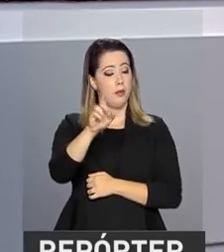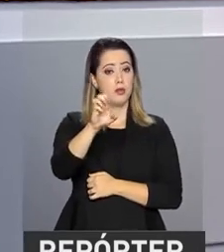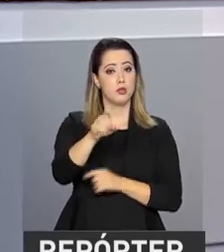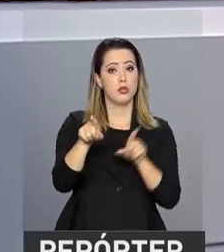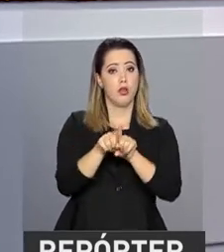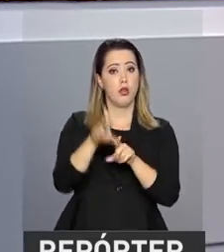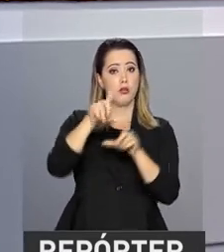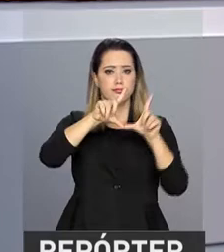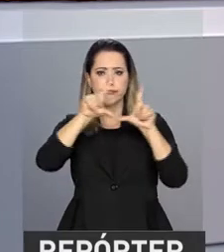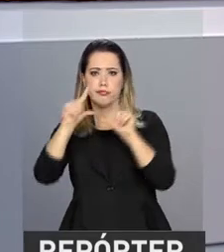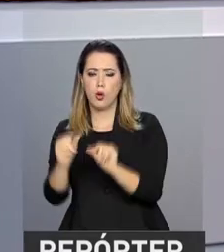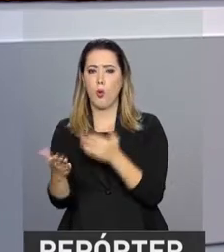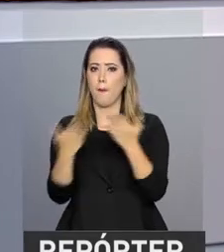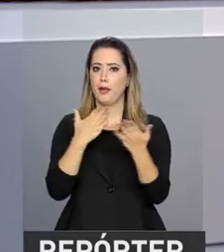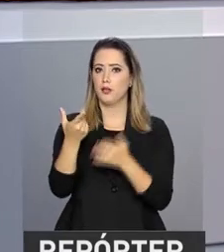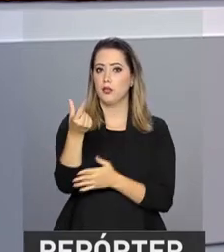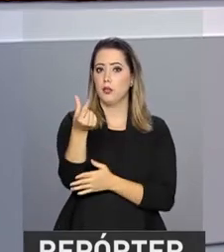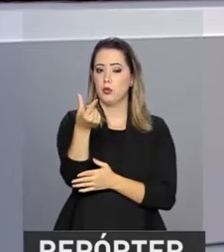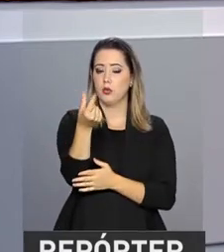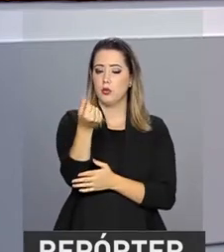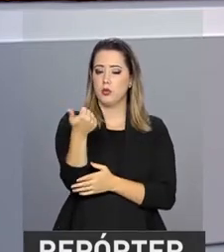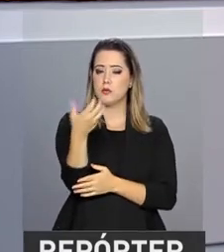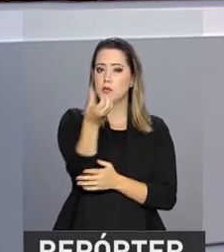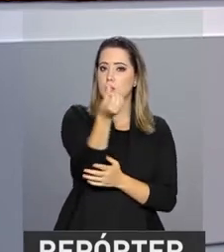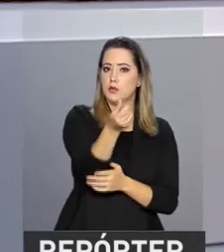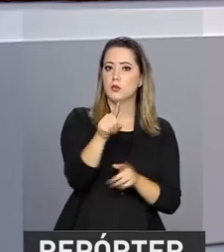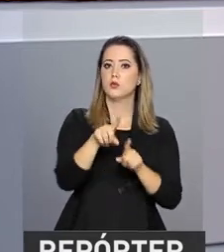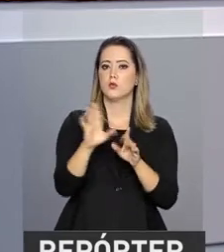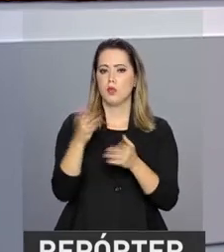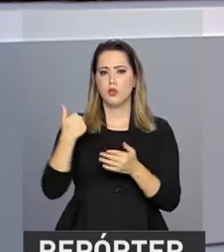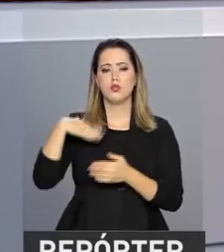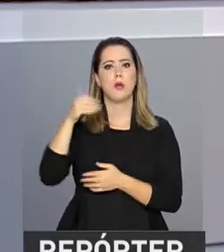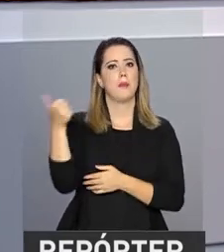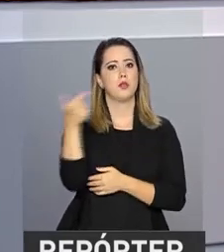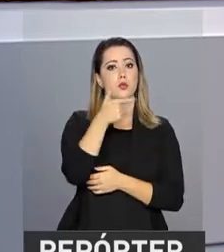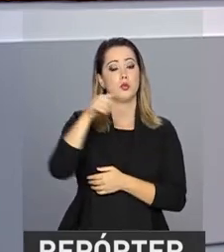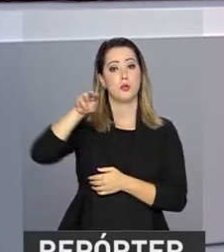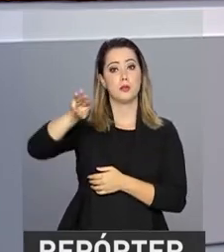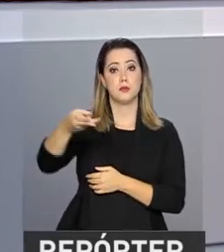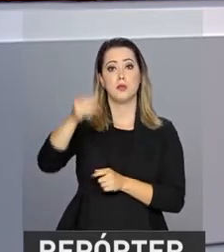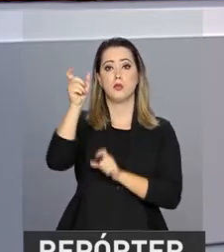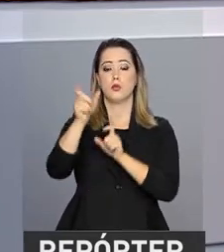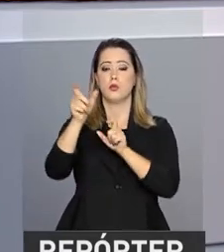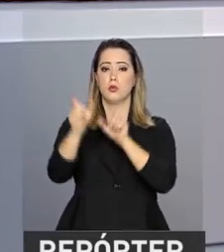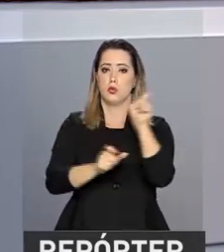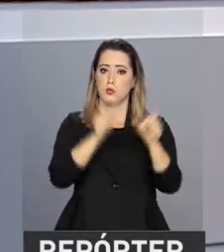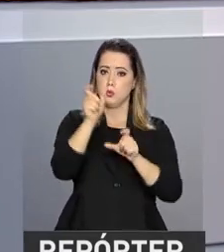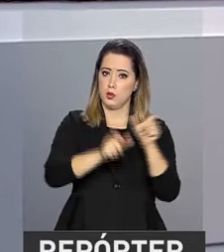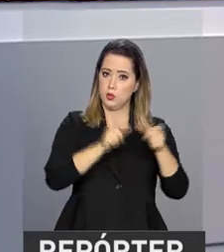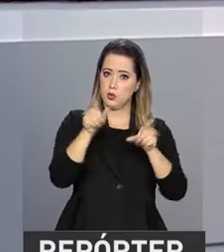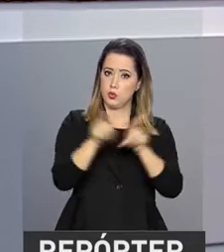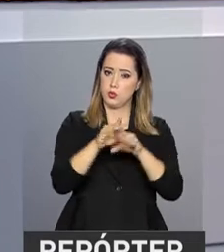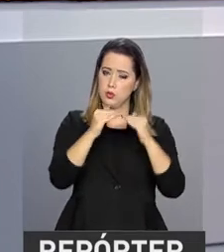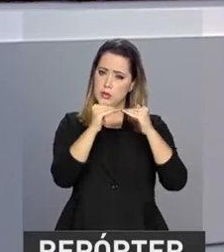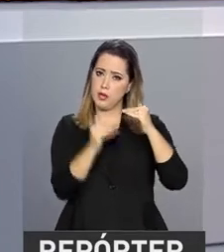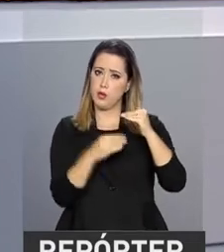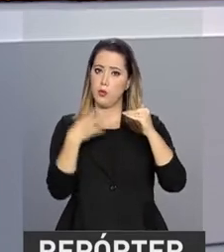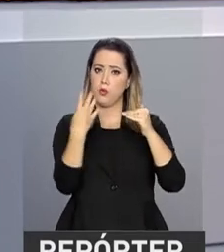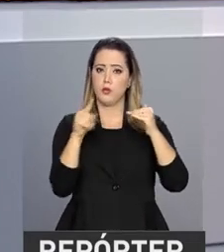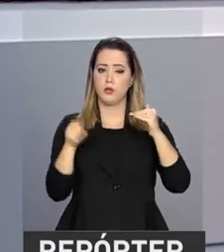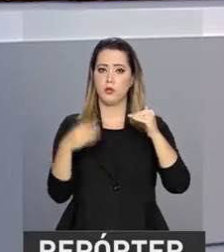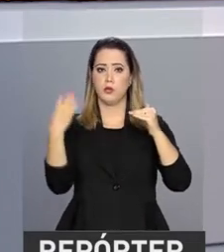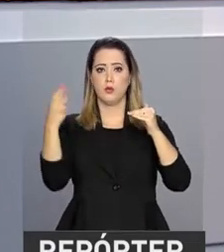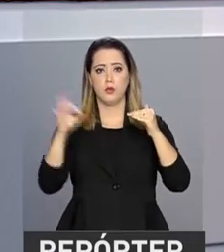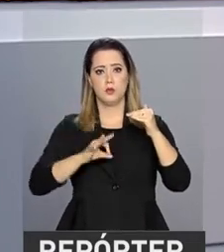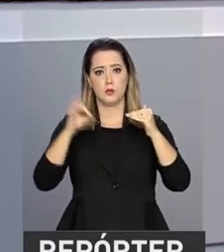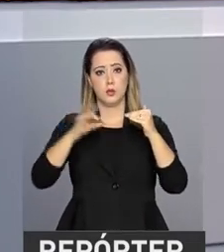2016 a população desocupada somou 12 milhões e 700 mil pessoas com queda de 4,4 por